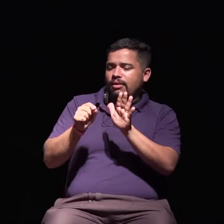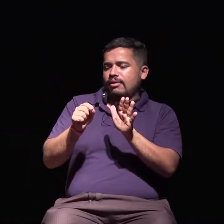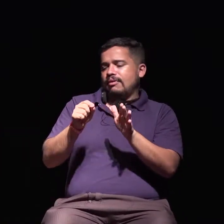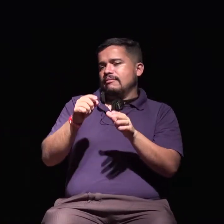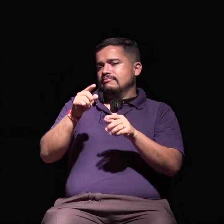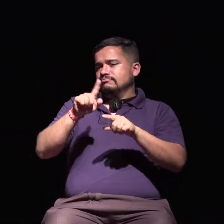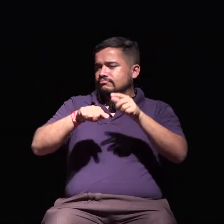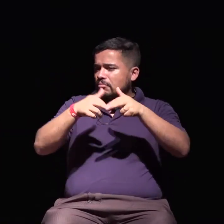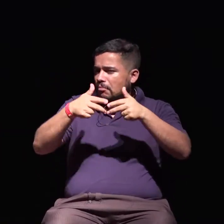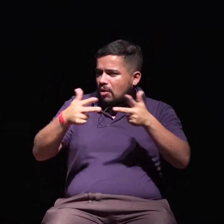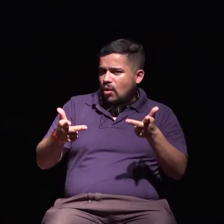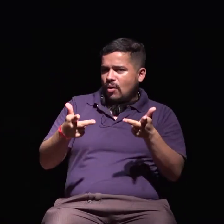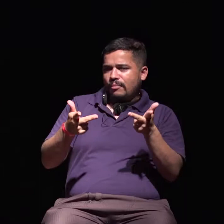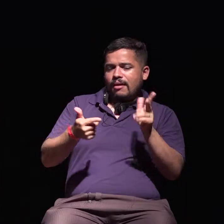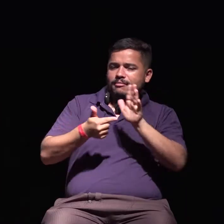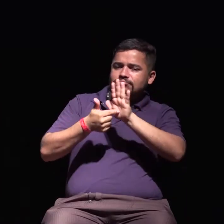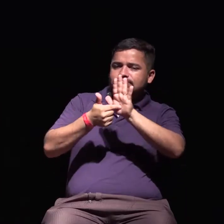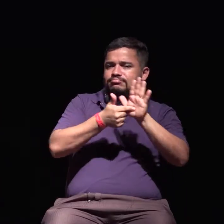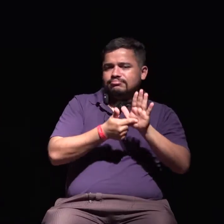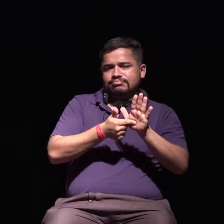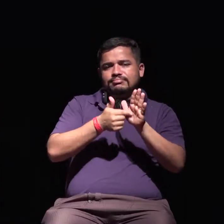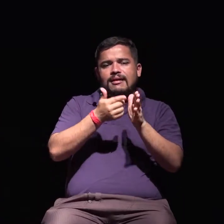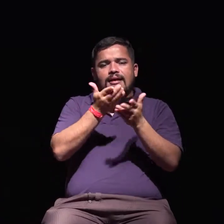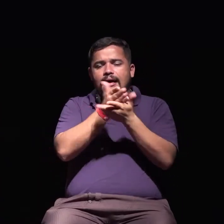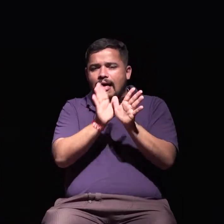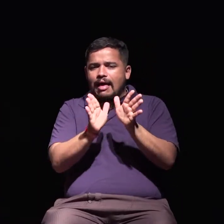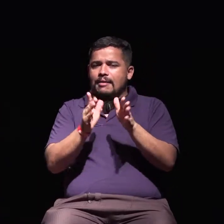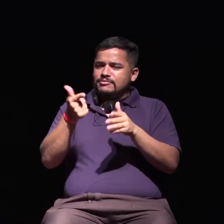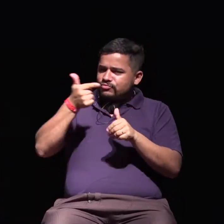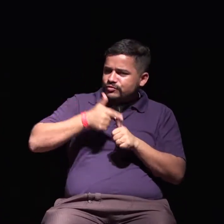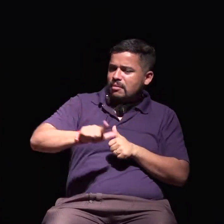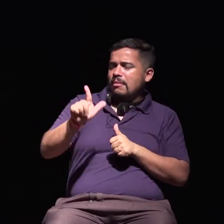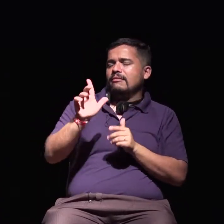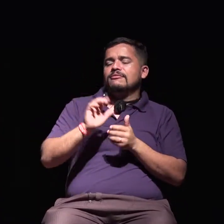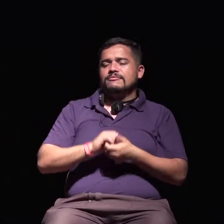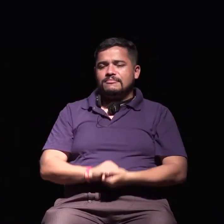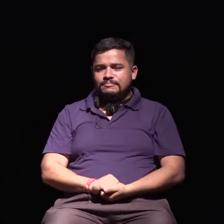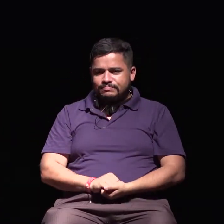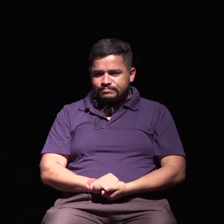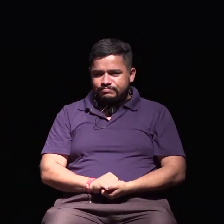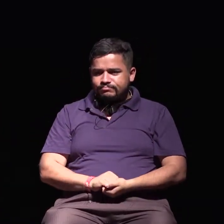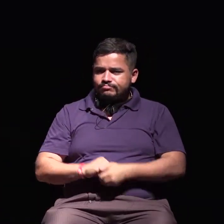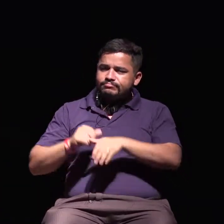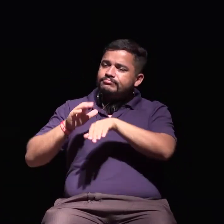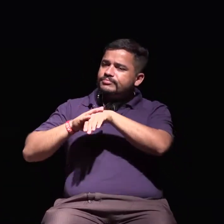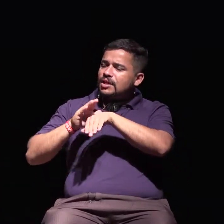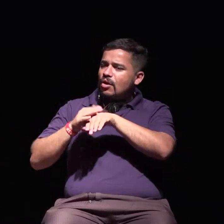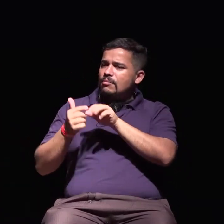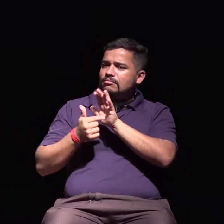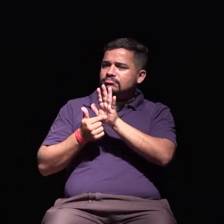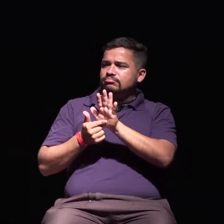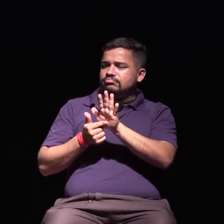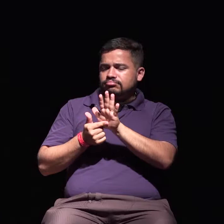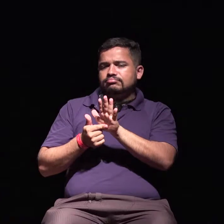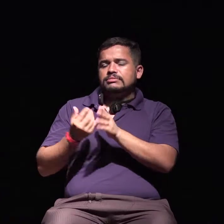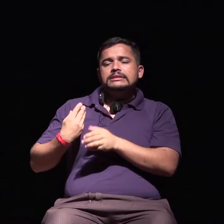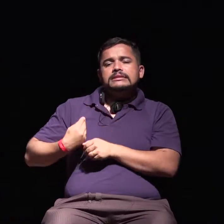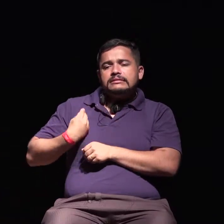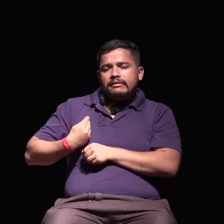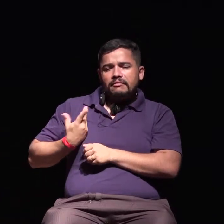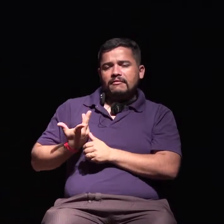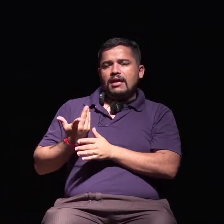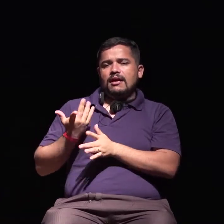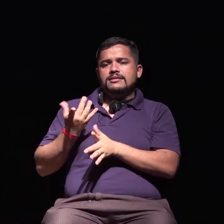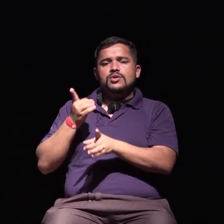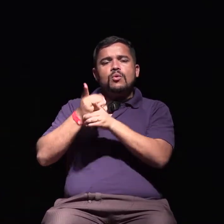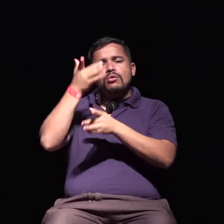se refaz, não duradoura nem materialmente transcendente. Essa obra que encontra seu cerne na vivência, no encontro